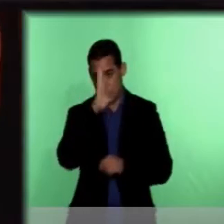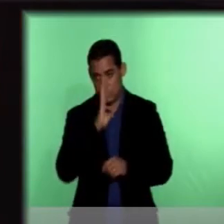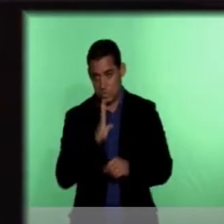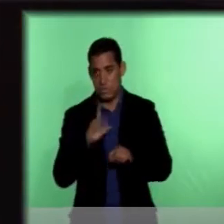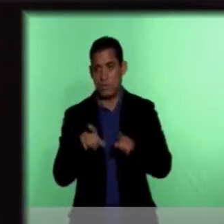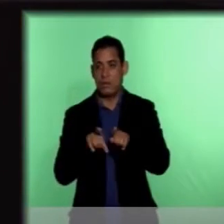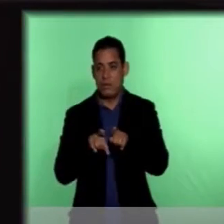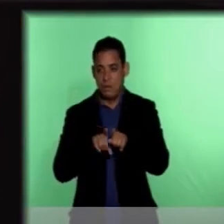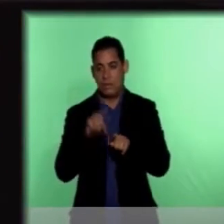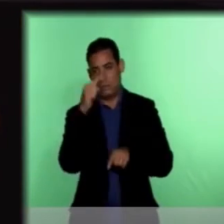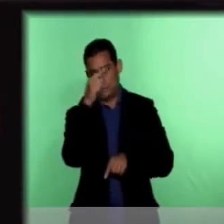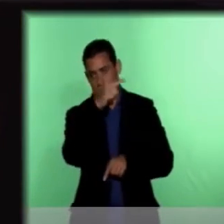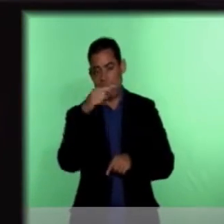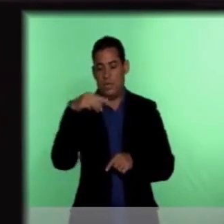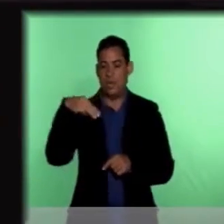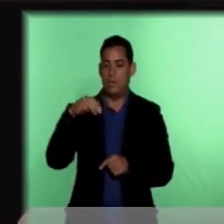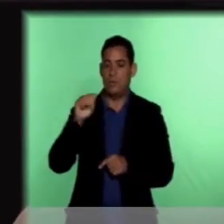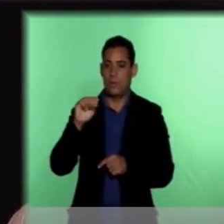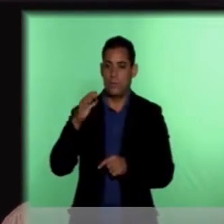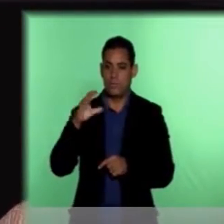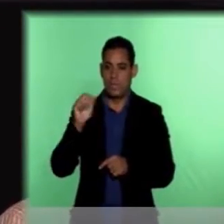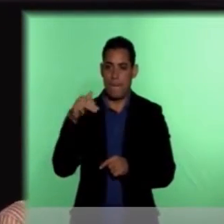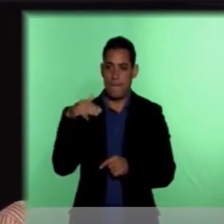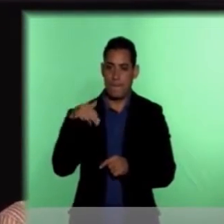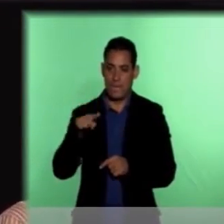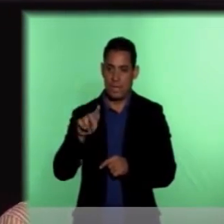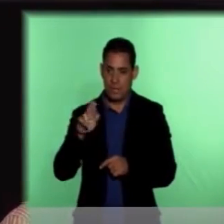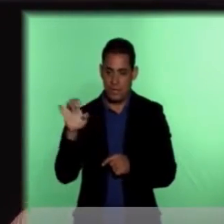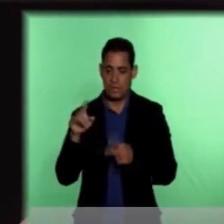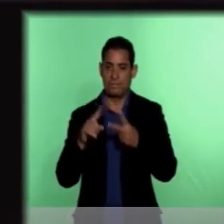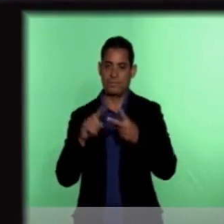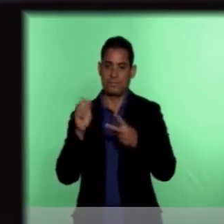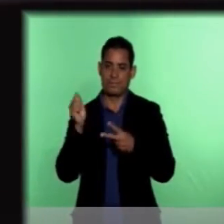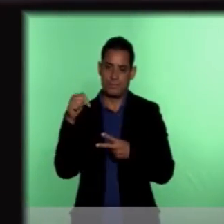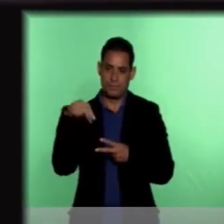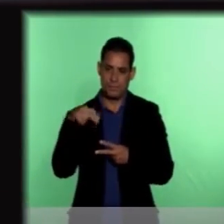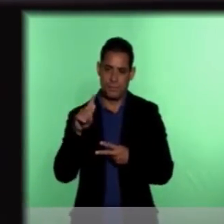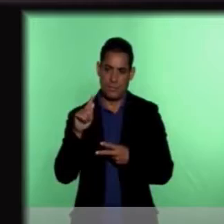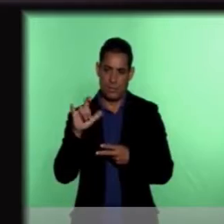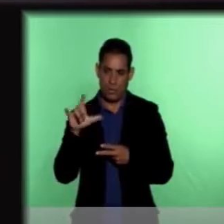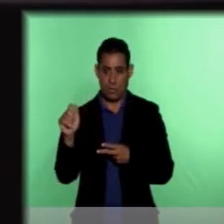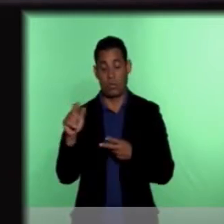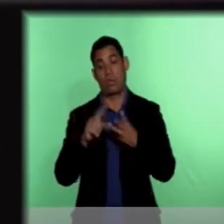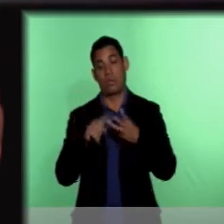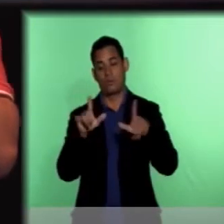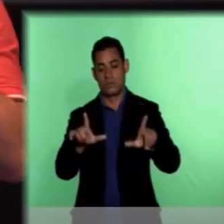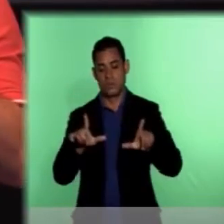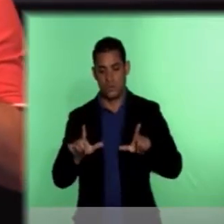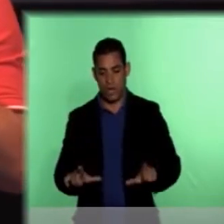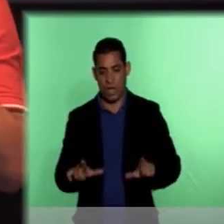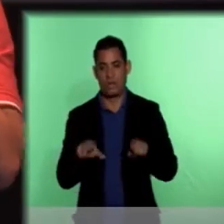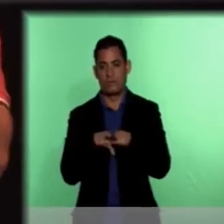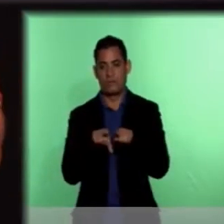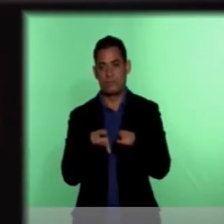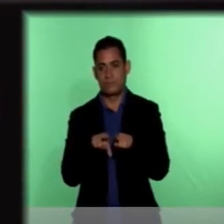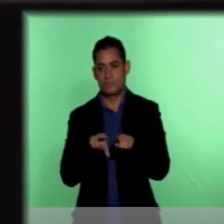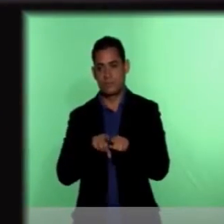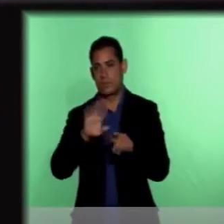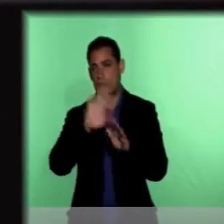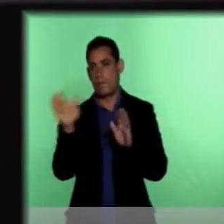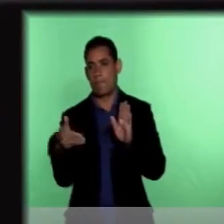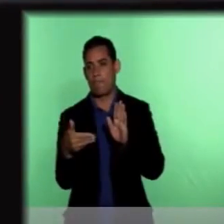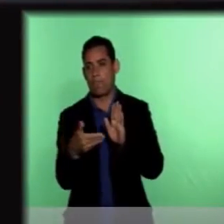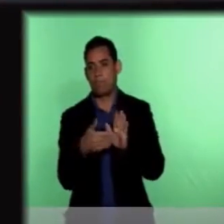em Angola, Moçambique, Guiné-Bissau e nos demais países, dando um certificado. E esse certificado